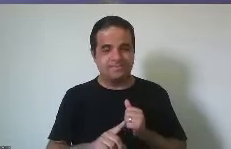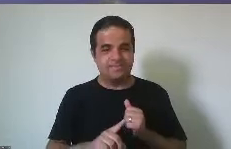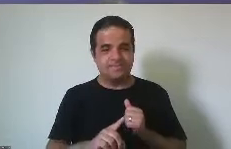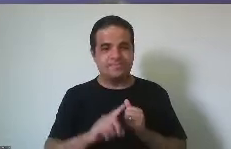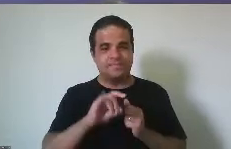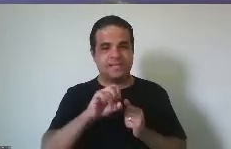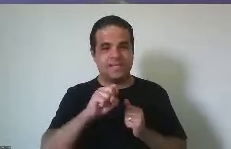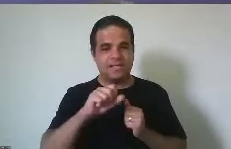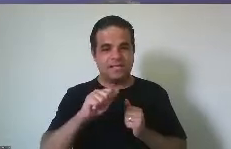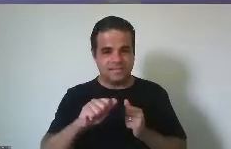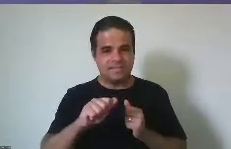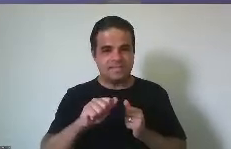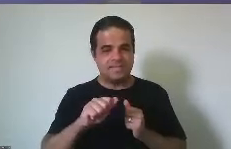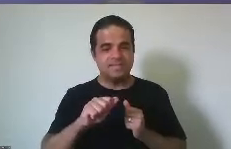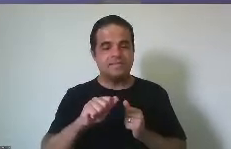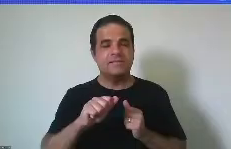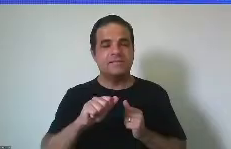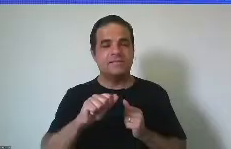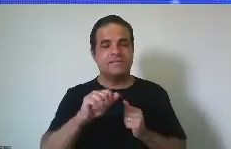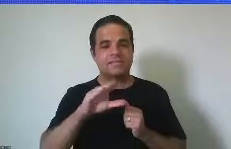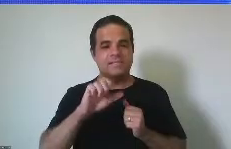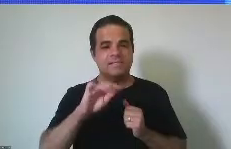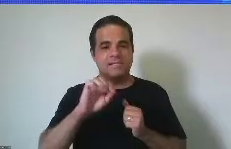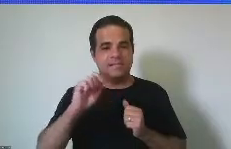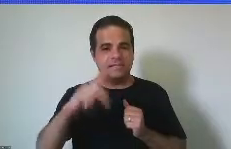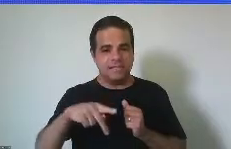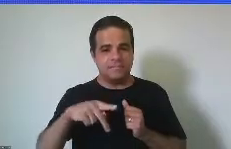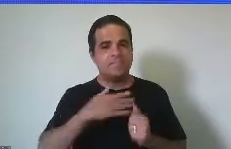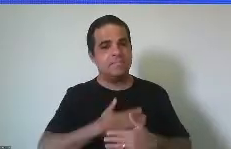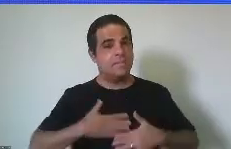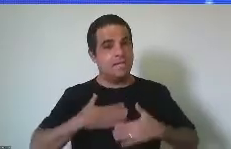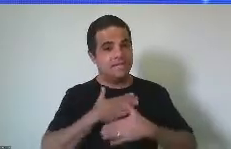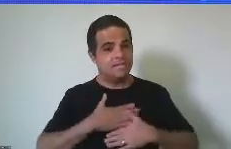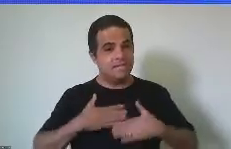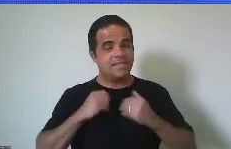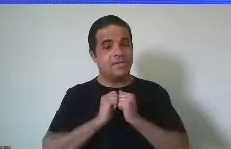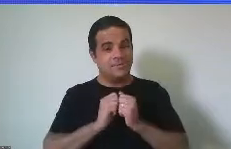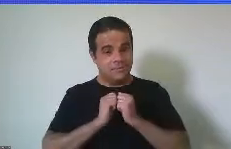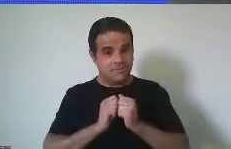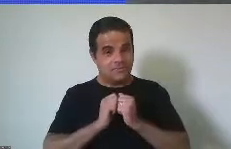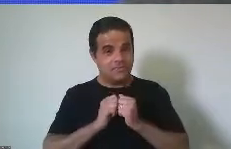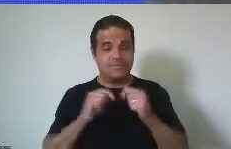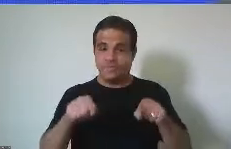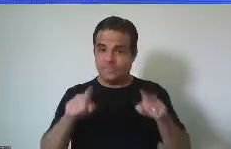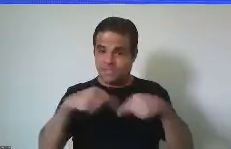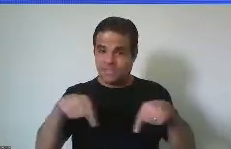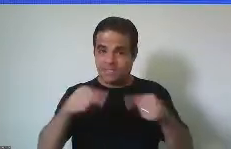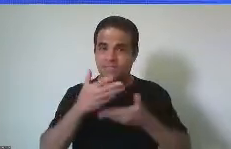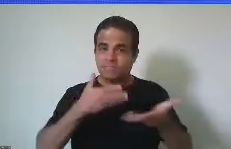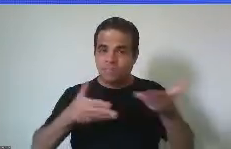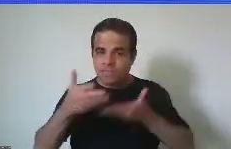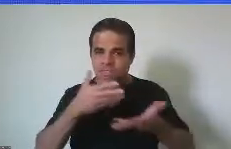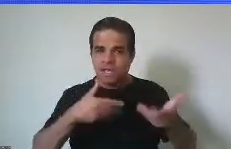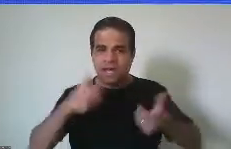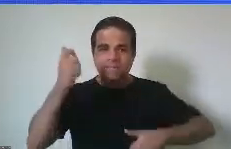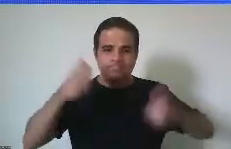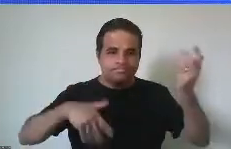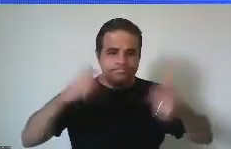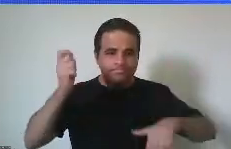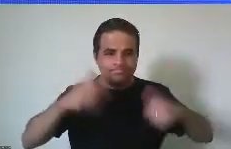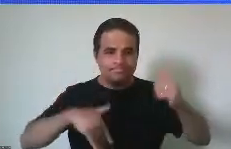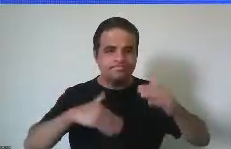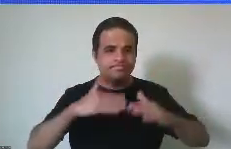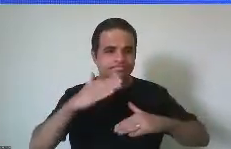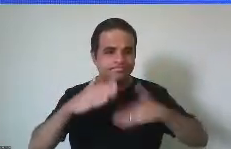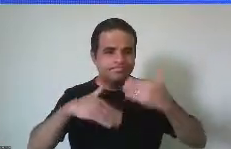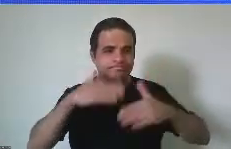um prazer por estar aqui com todos vocês e compartilhar com muito cctp estrutura e desenvolver o